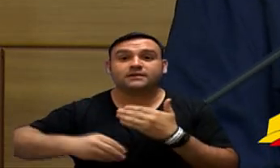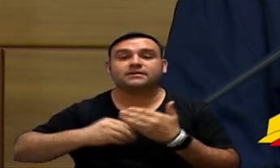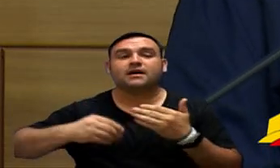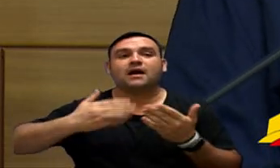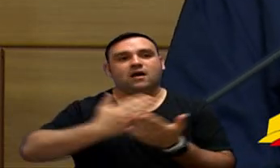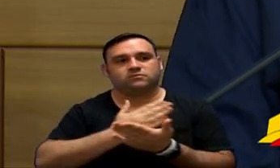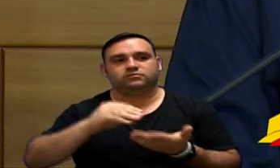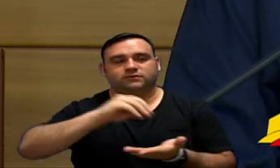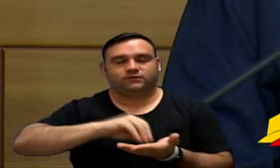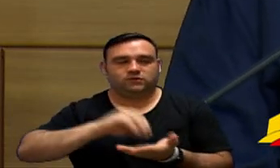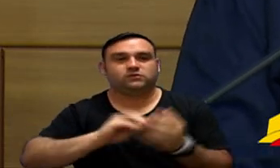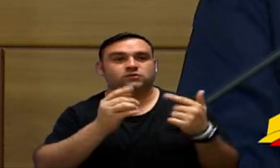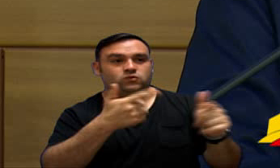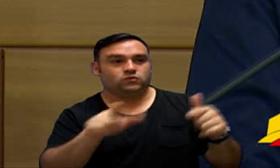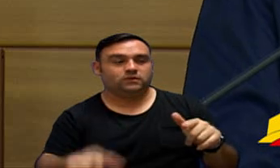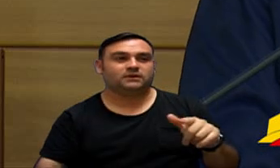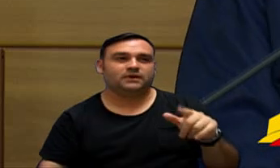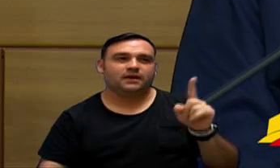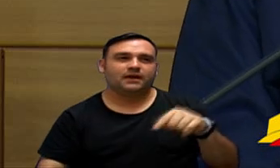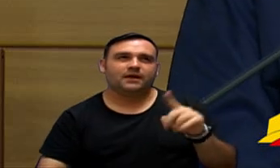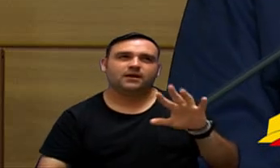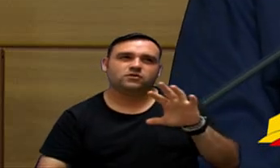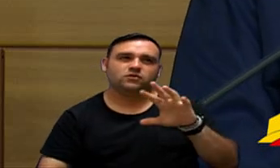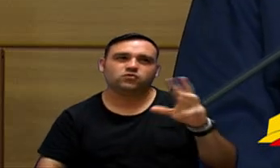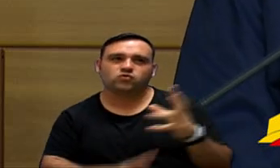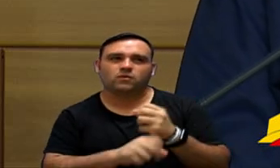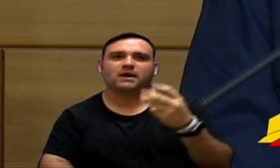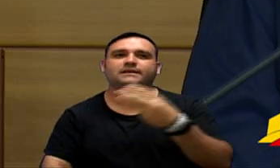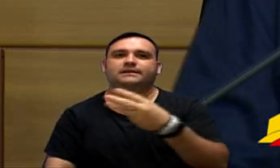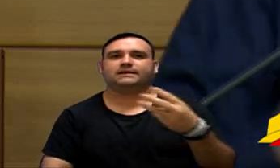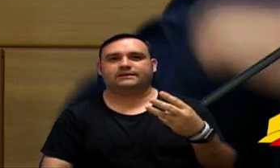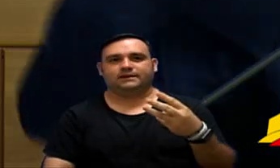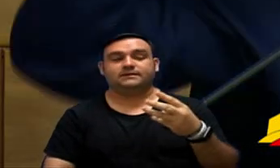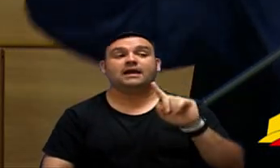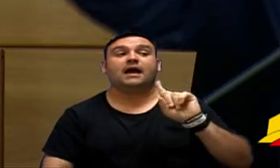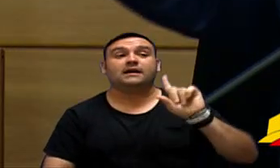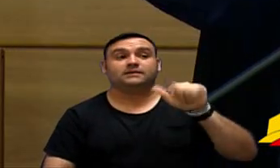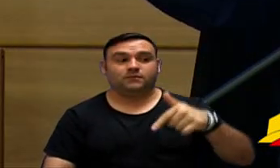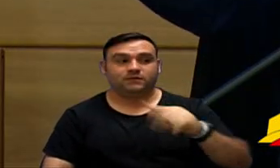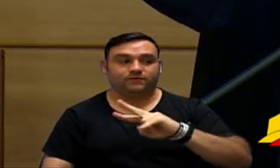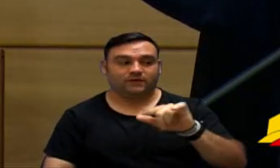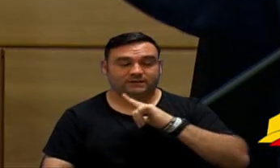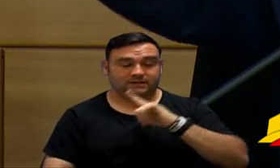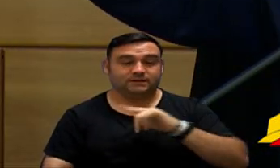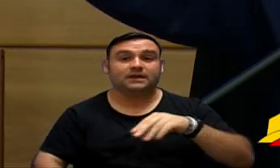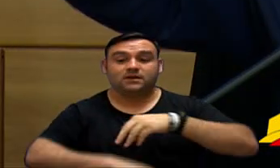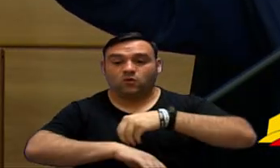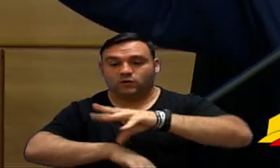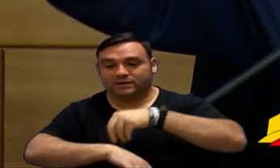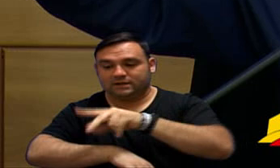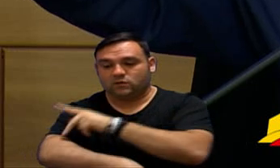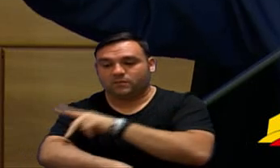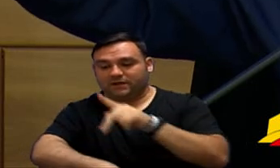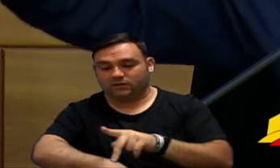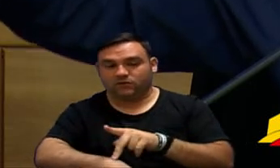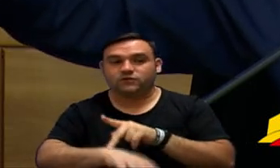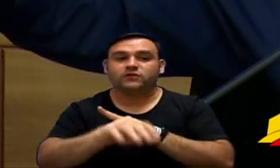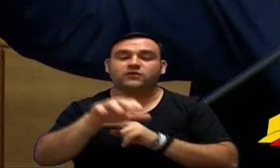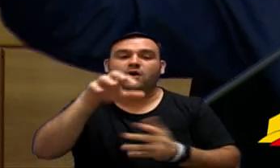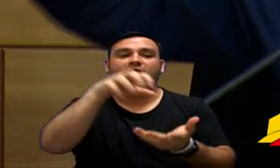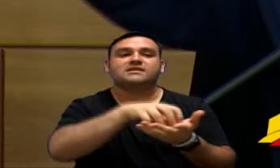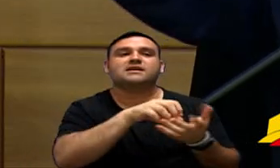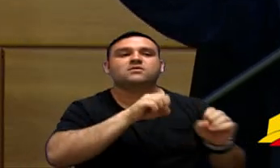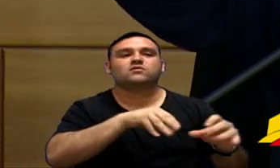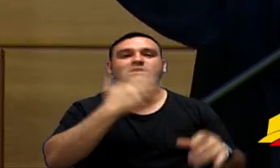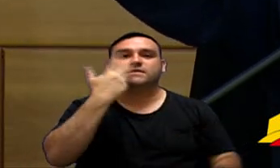os que estão faltando, os demais, ou seja, são um total de 33. Aí nós vamos ter um orientador pedagógico por centro de educação